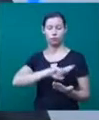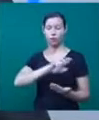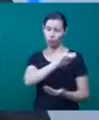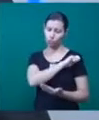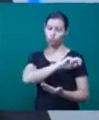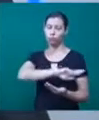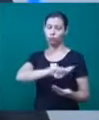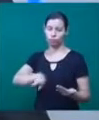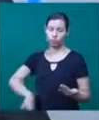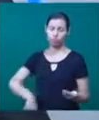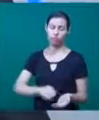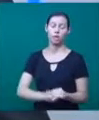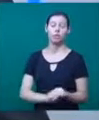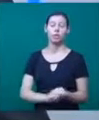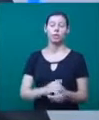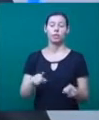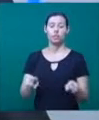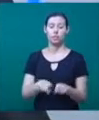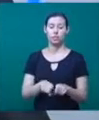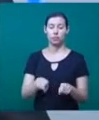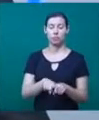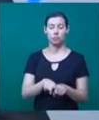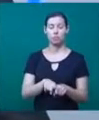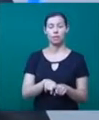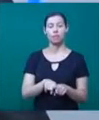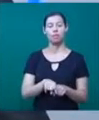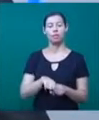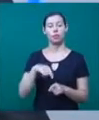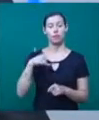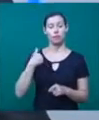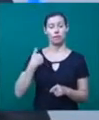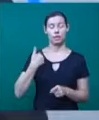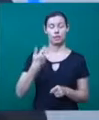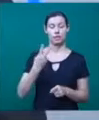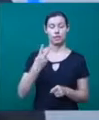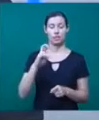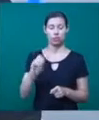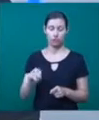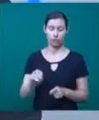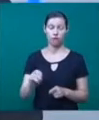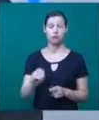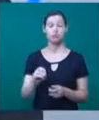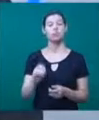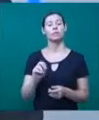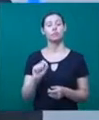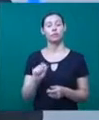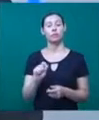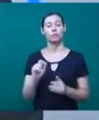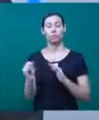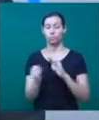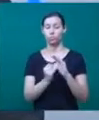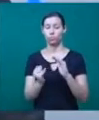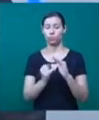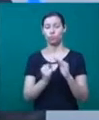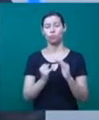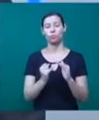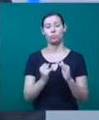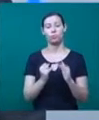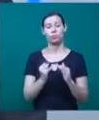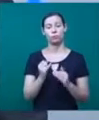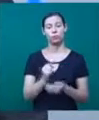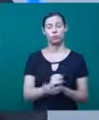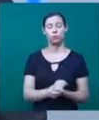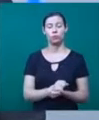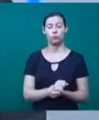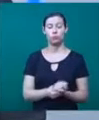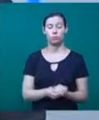E estamos comemorando também o cinquentenário, né, o jubileu de ouro da academia. Então, e Uberlândia, por ter a